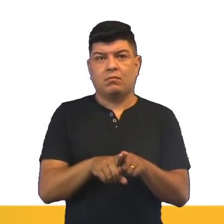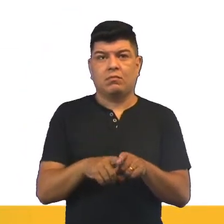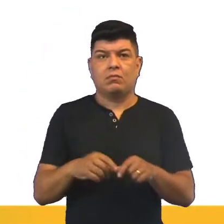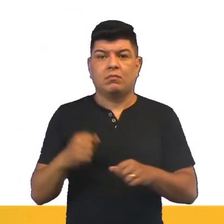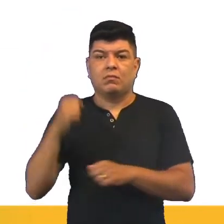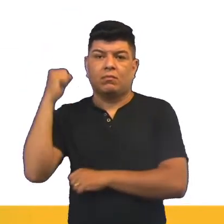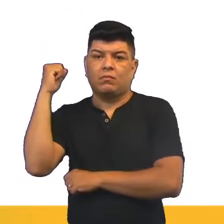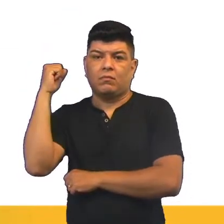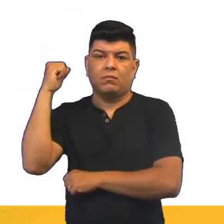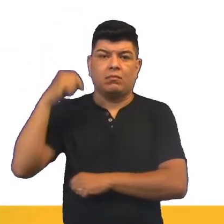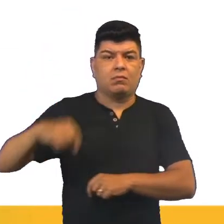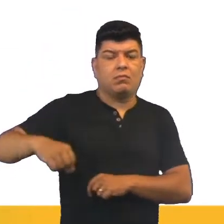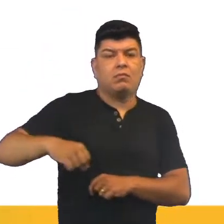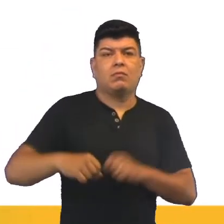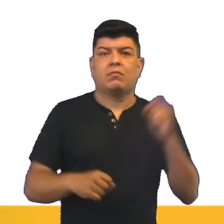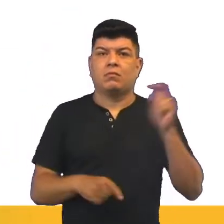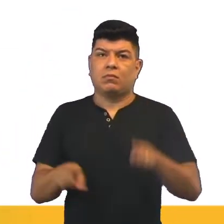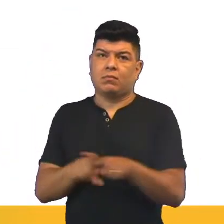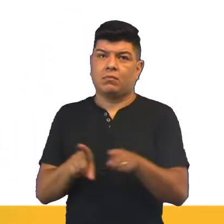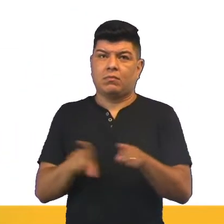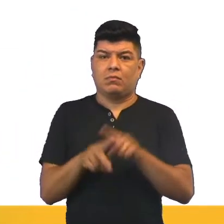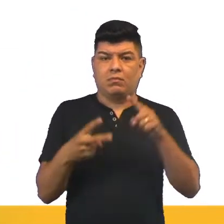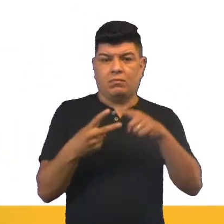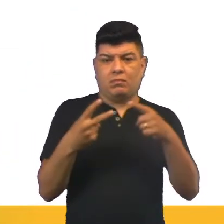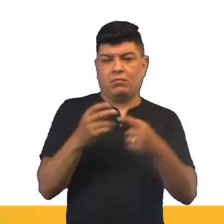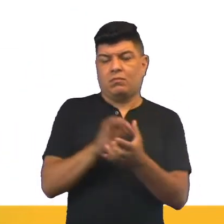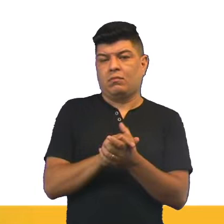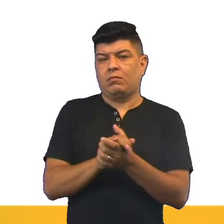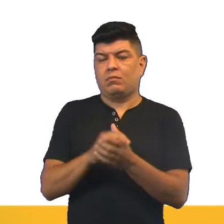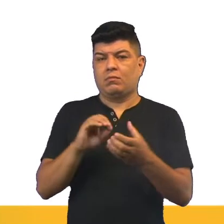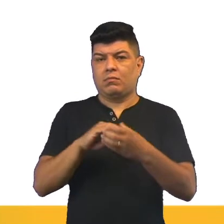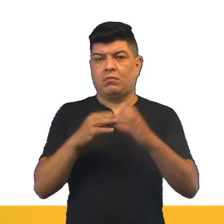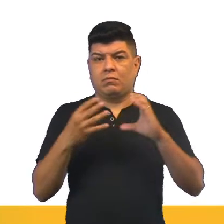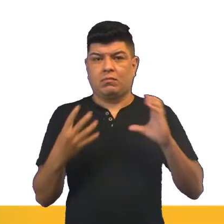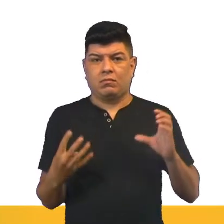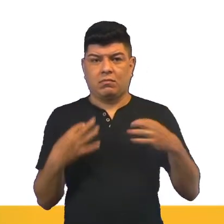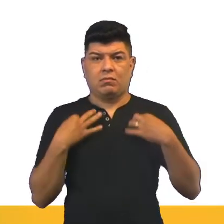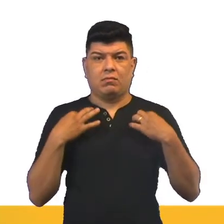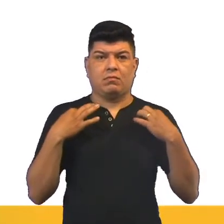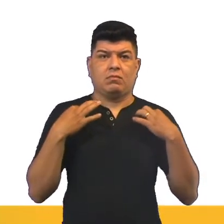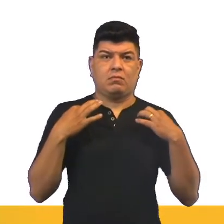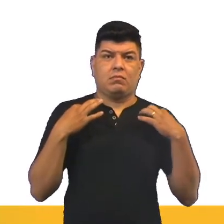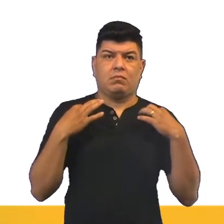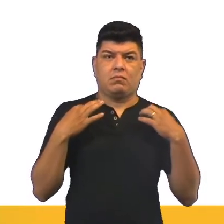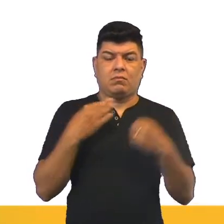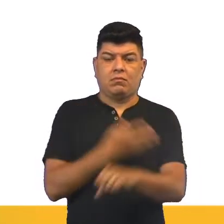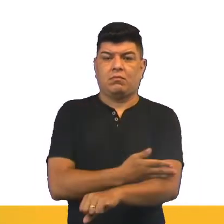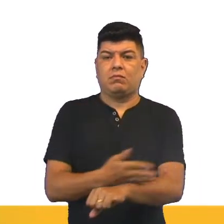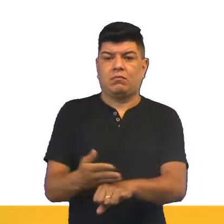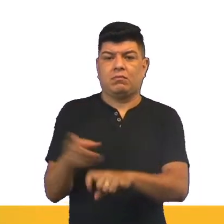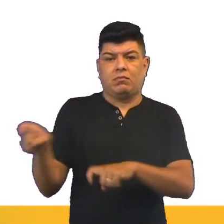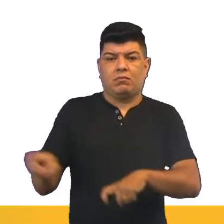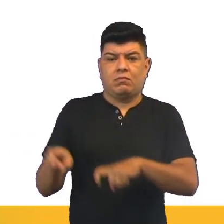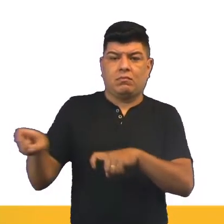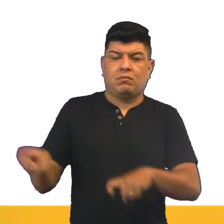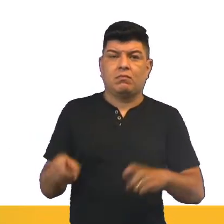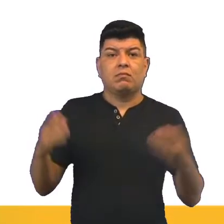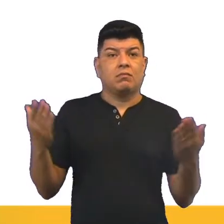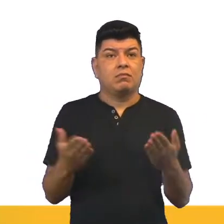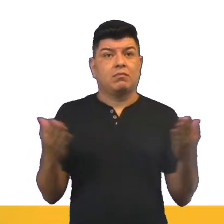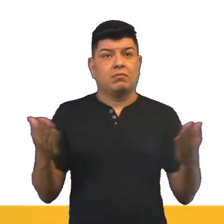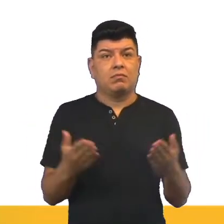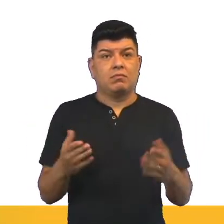juninas, bailadas em duplas de casais caracterizados com vestimenta típica caipira.